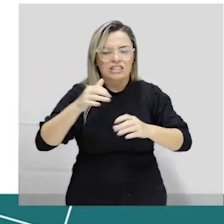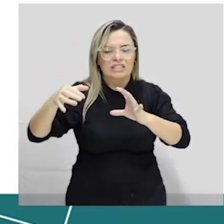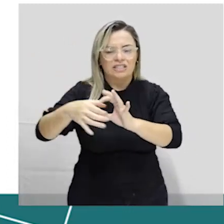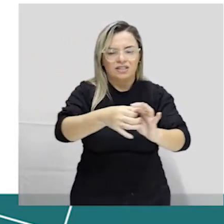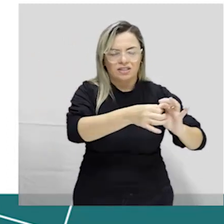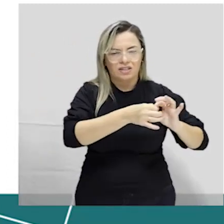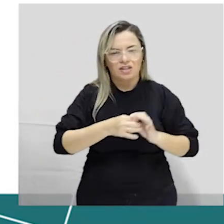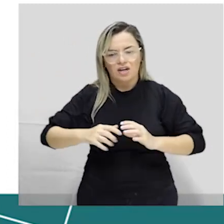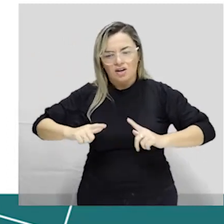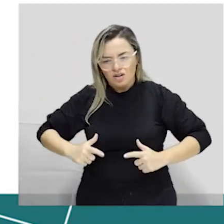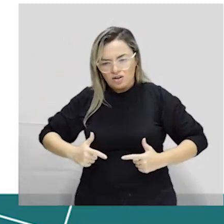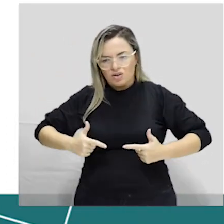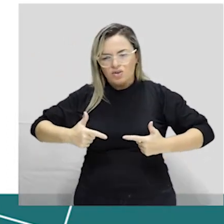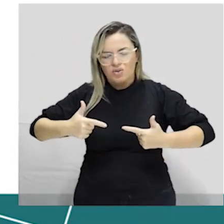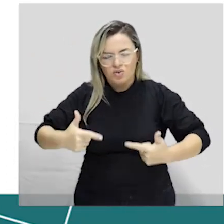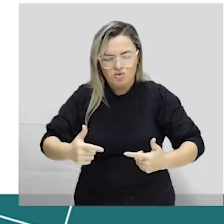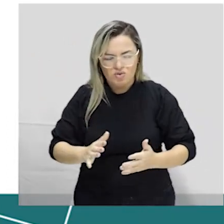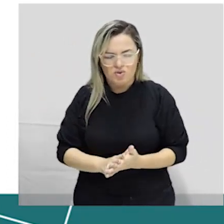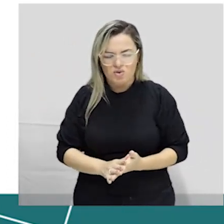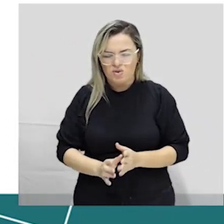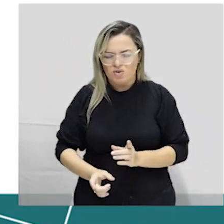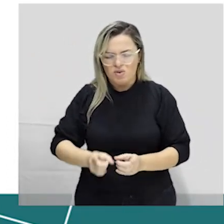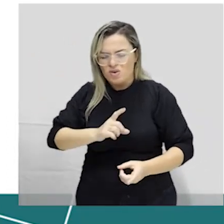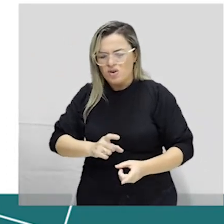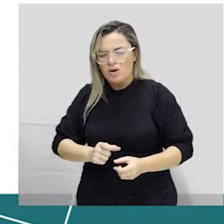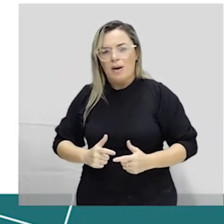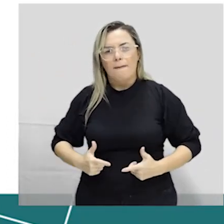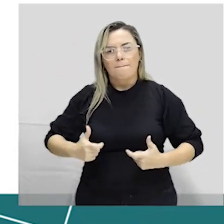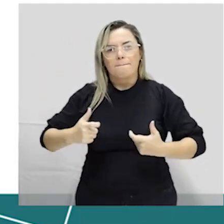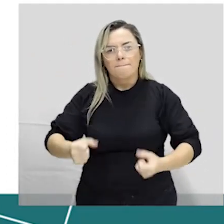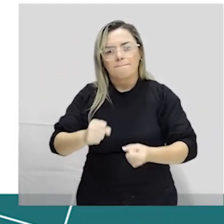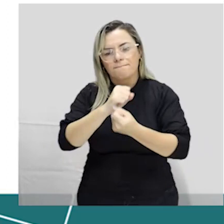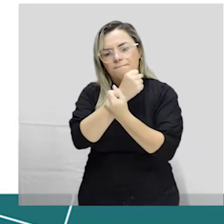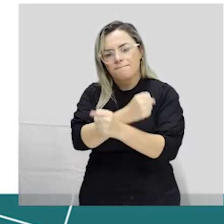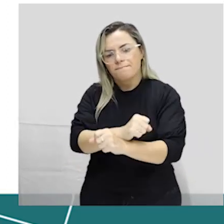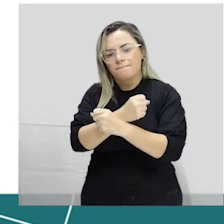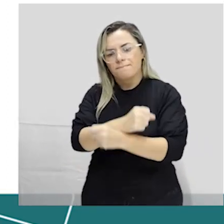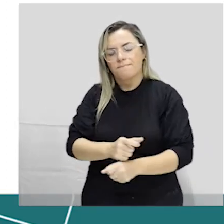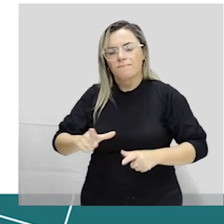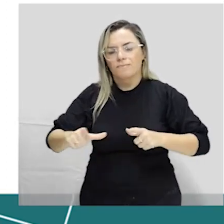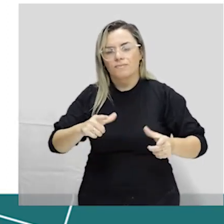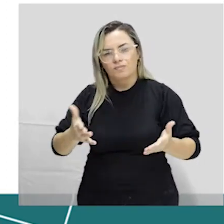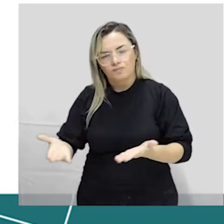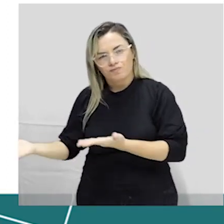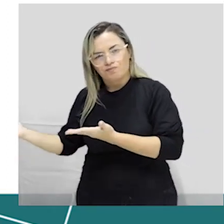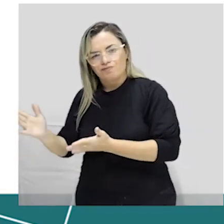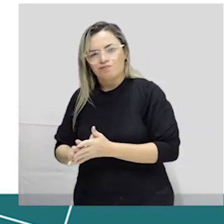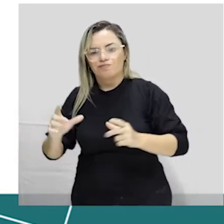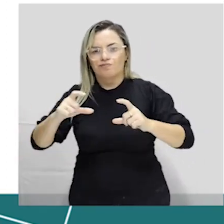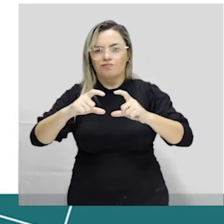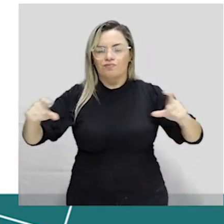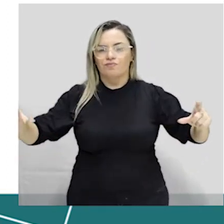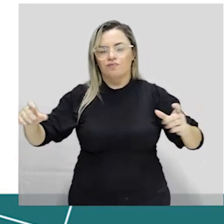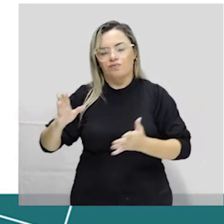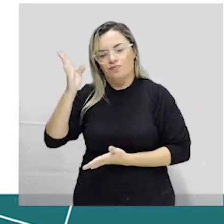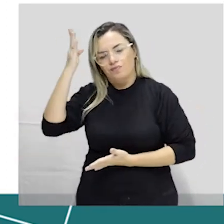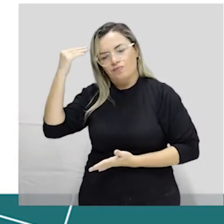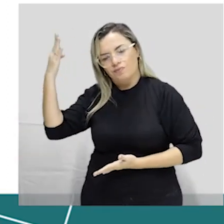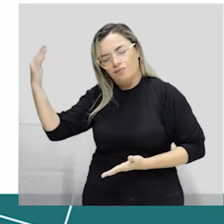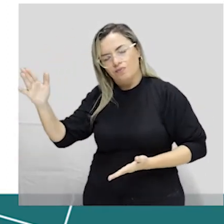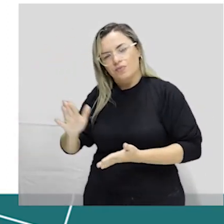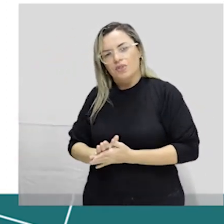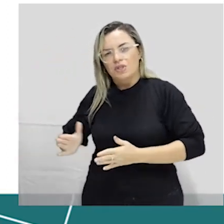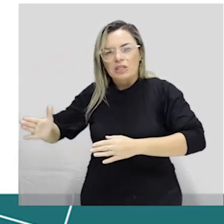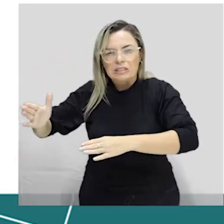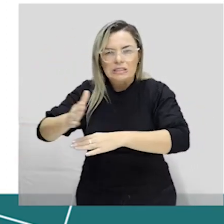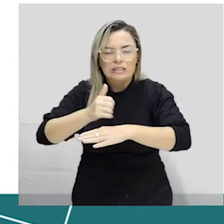exploração sofrida nas relações de trabalho. E aí tem aquela frase que é muito famosa das ideias de Marx, que é uma